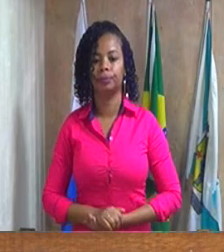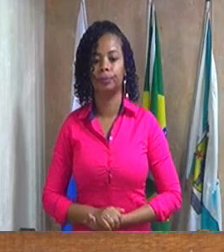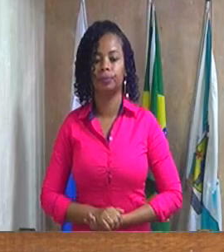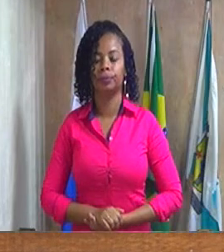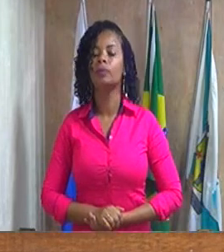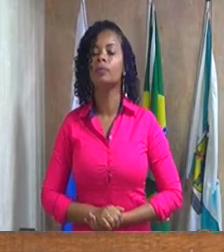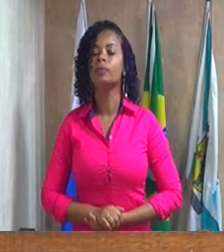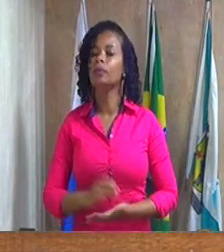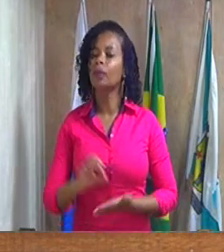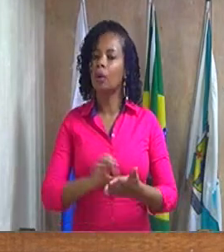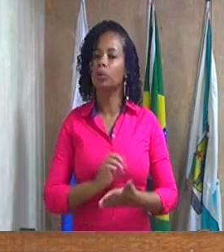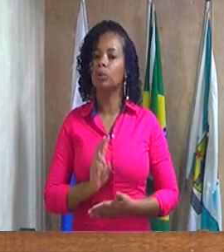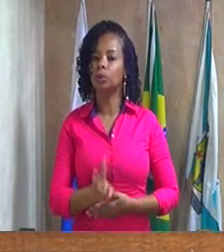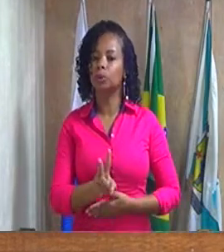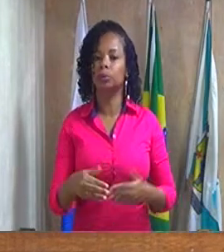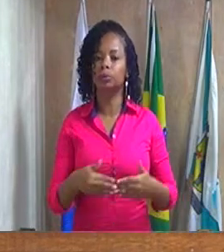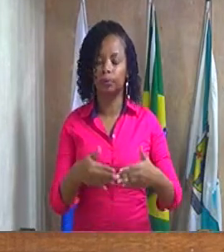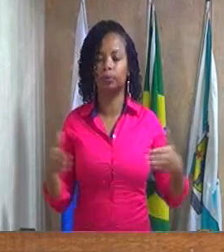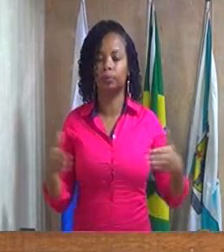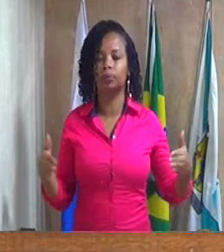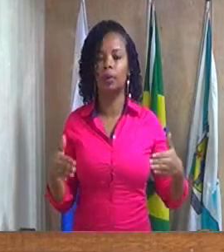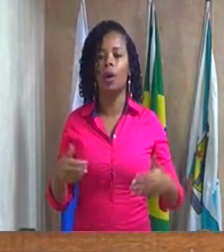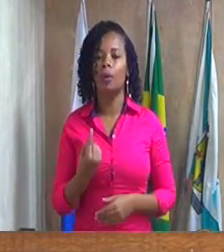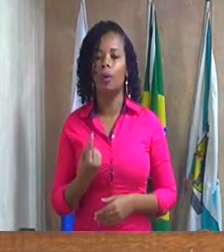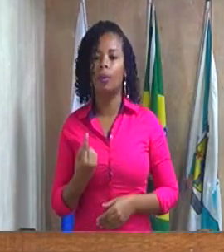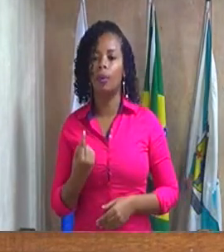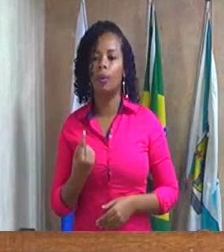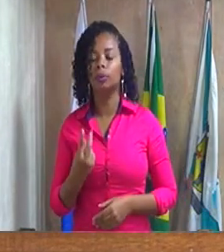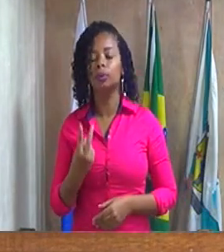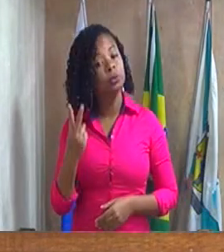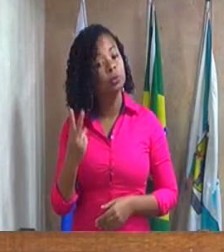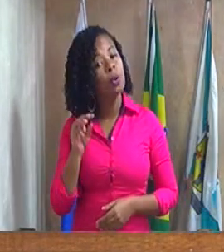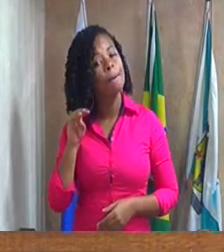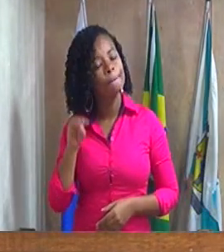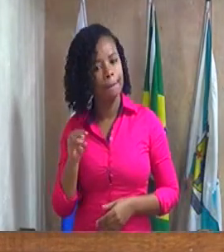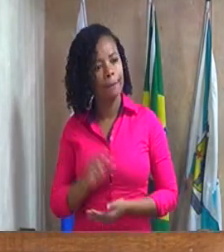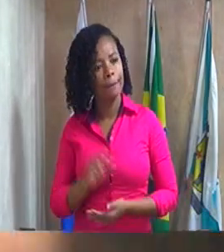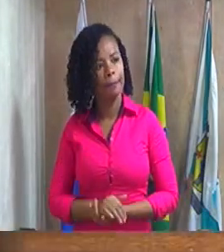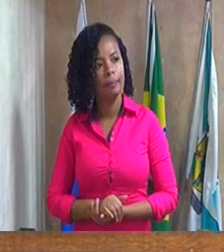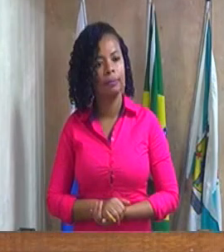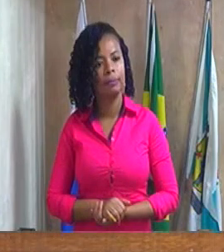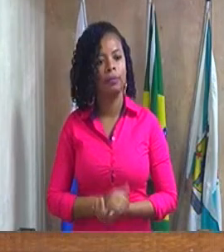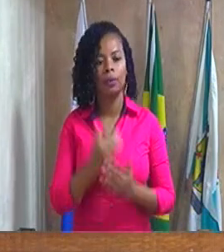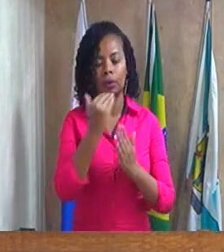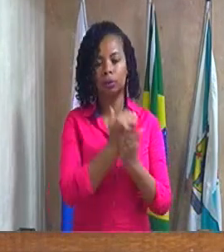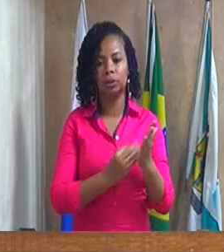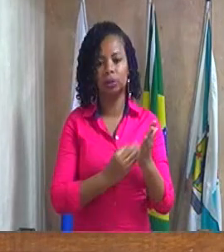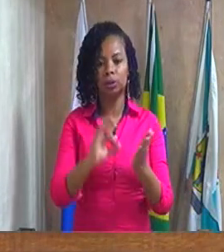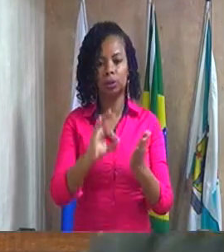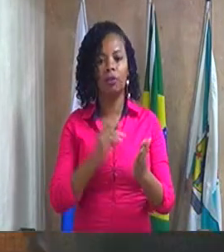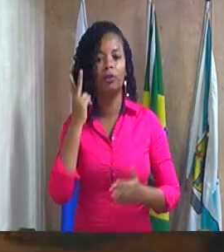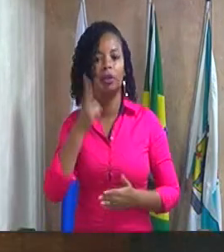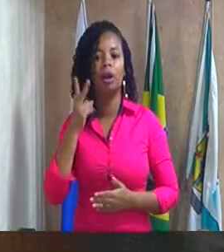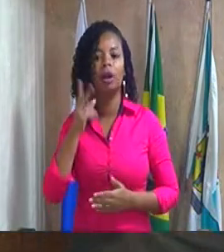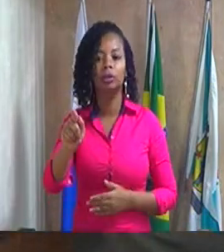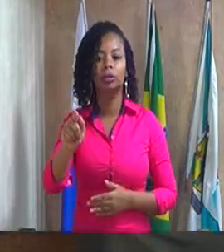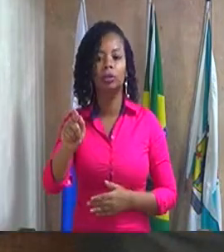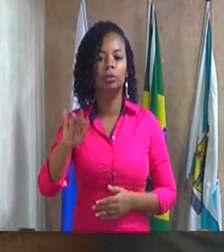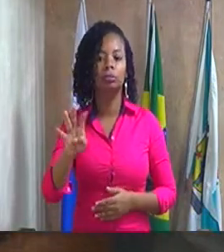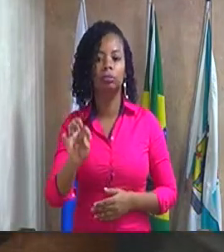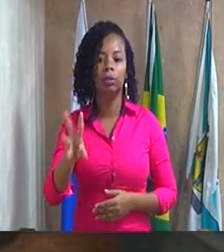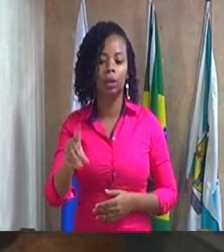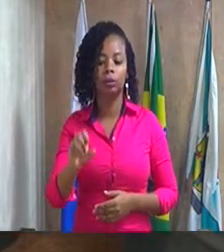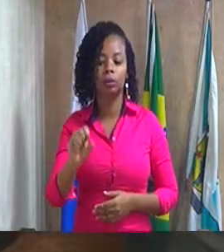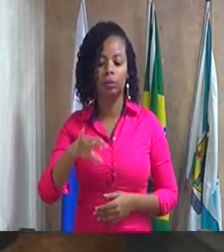As inscrições vão ficar abertas por 2 minutos. Por ordem de inscrição, vereador Gilberto Silva.